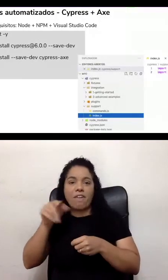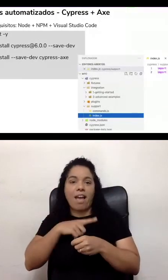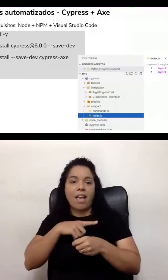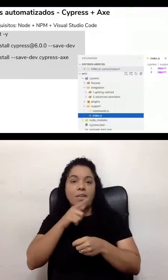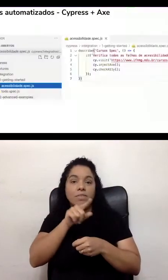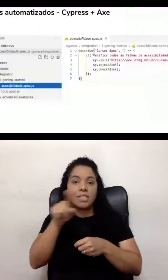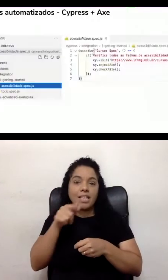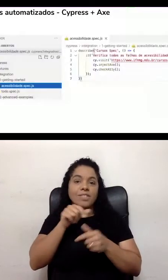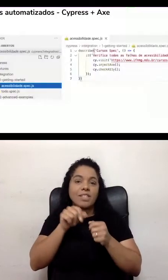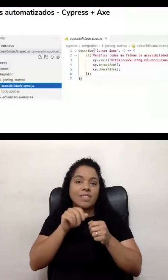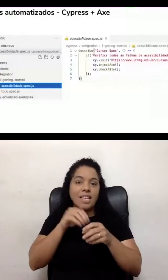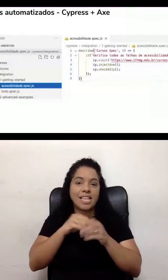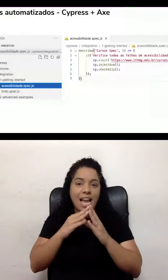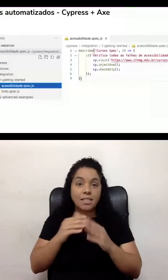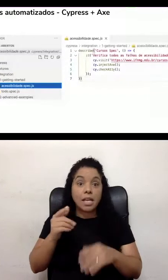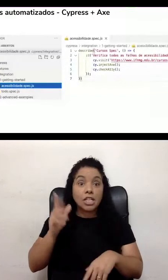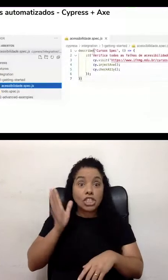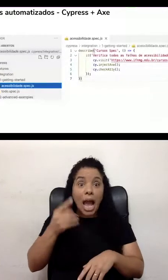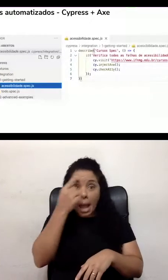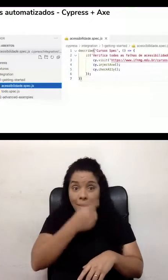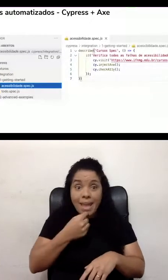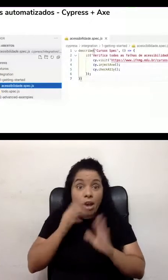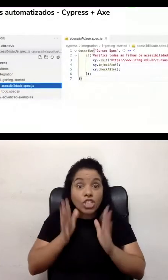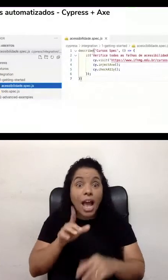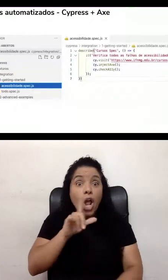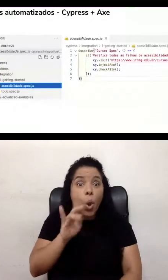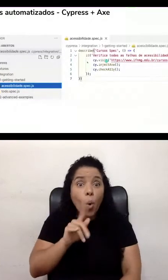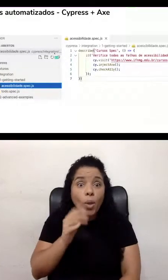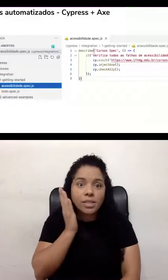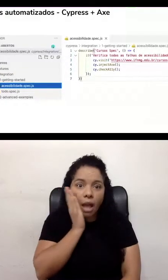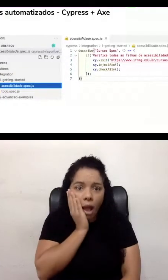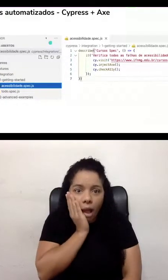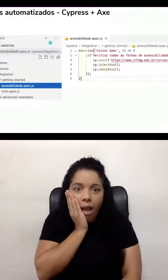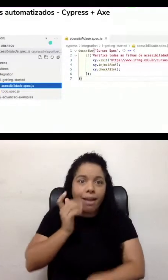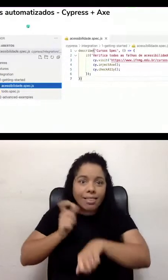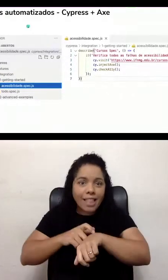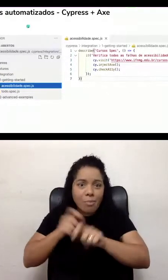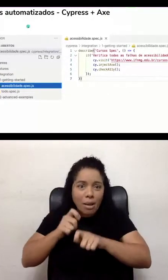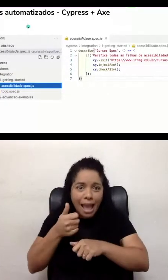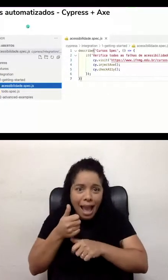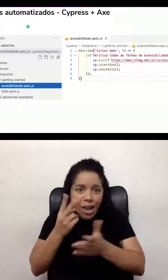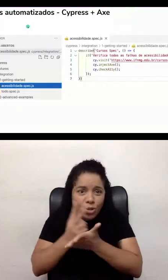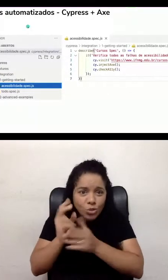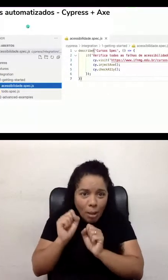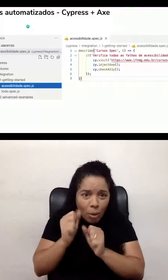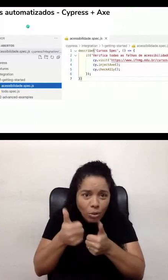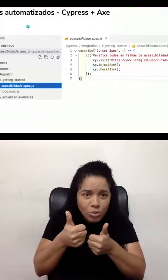casa. Nossa, meia hora já. Ô Luísa, tem tempo ainda? Posso continuar?